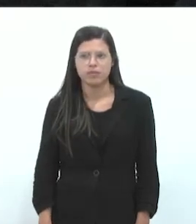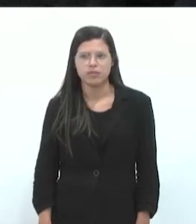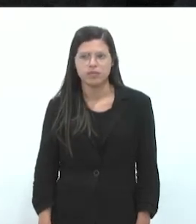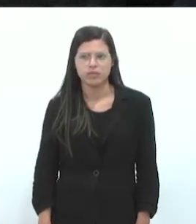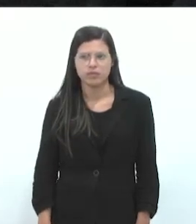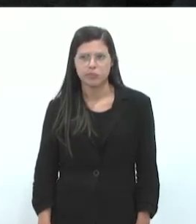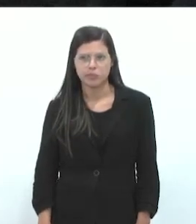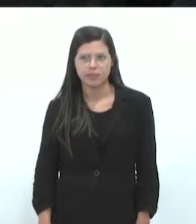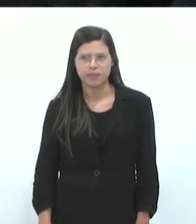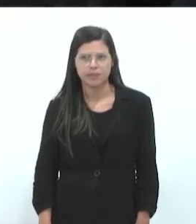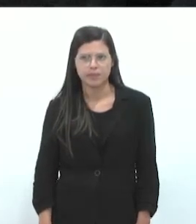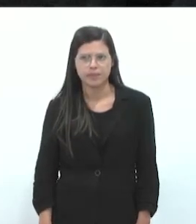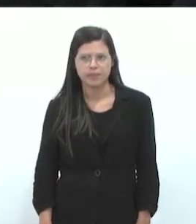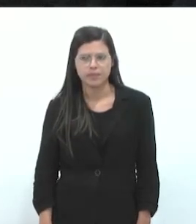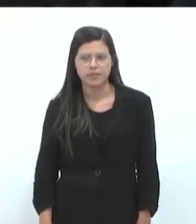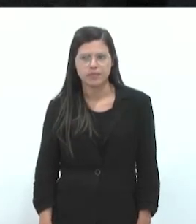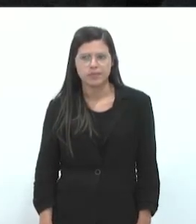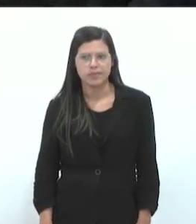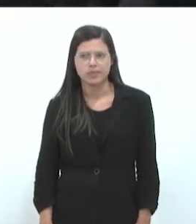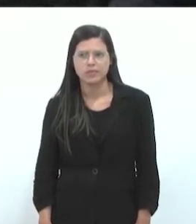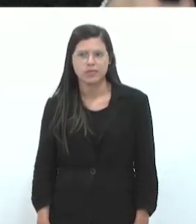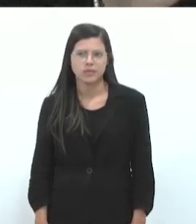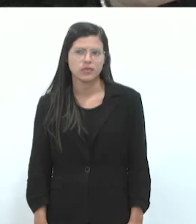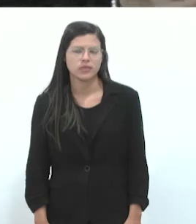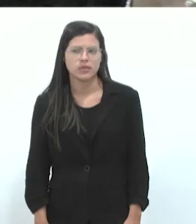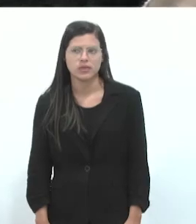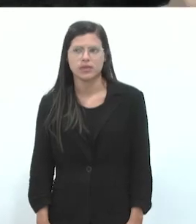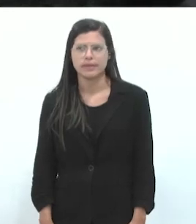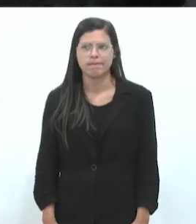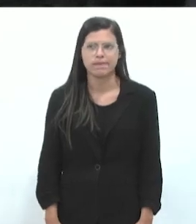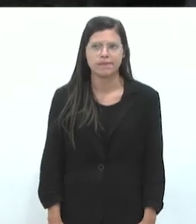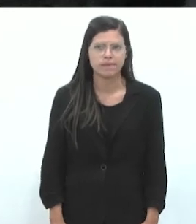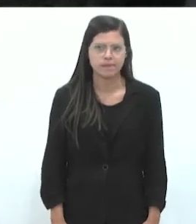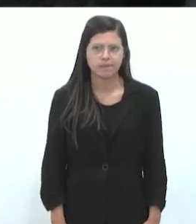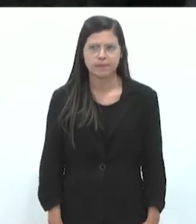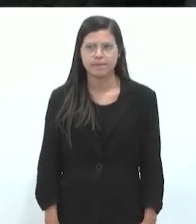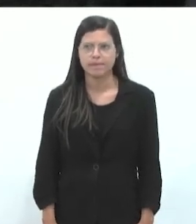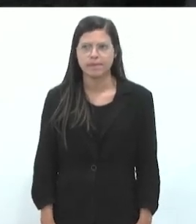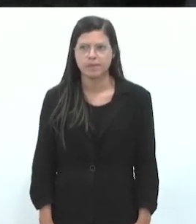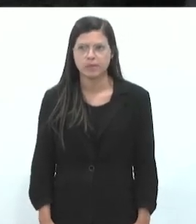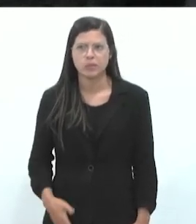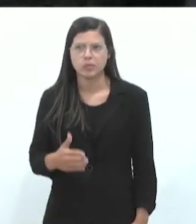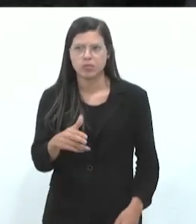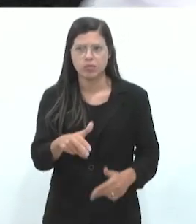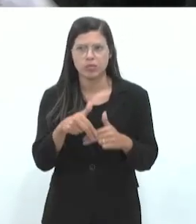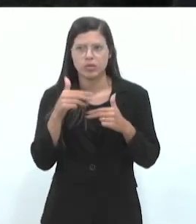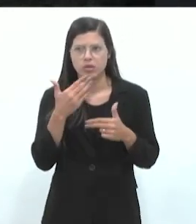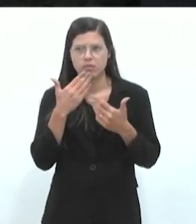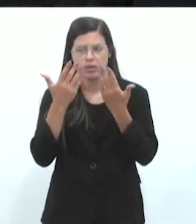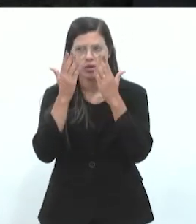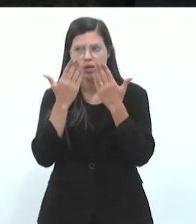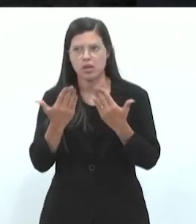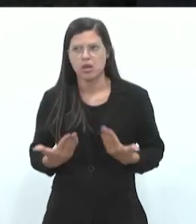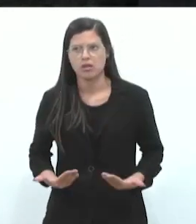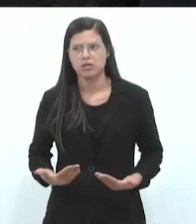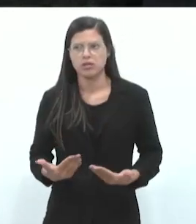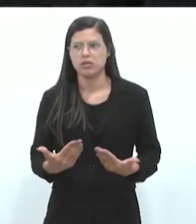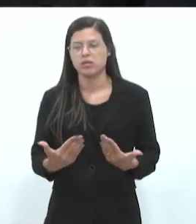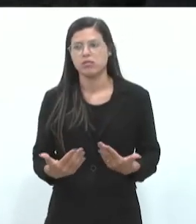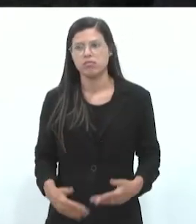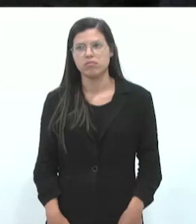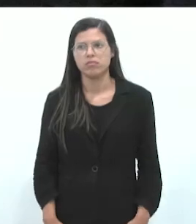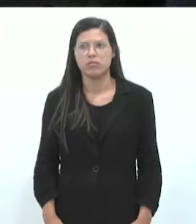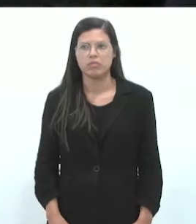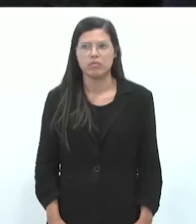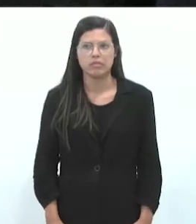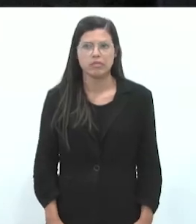já tem até substitutivo que está sendo formado aqui, se não, por isso que eu ia pedir a vista para analisar, para ver se tem alguma questão correlata.